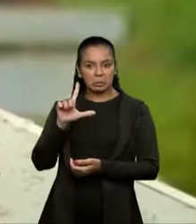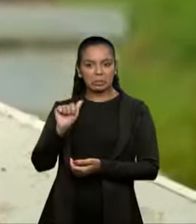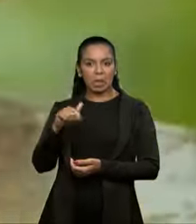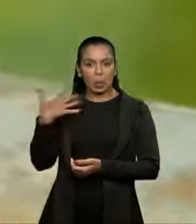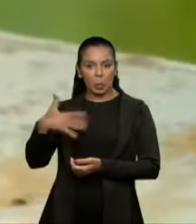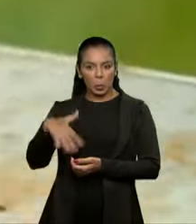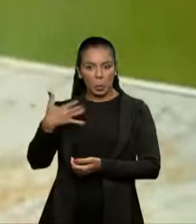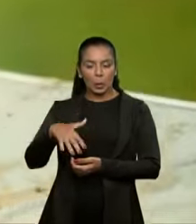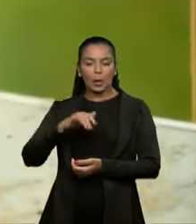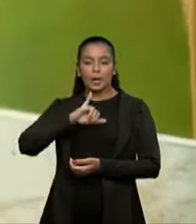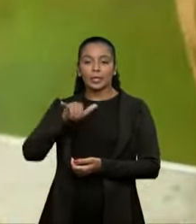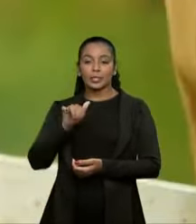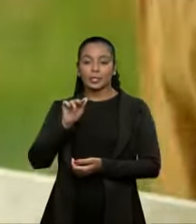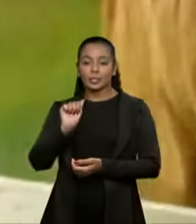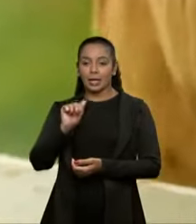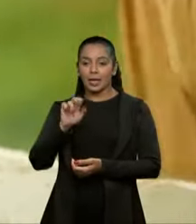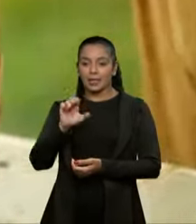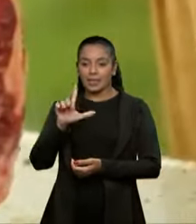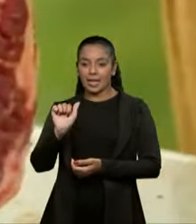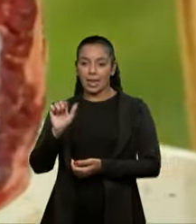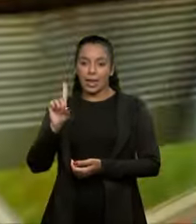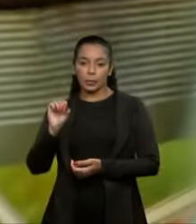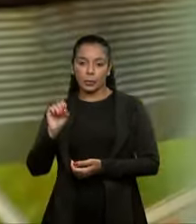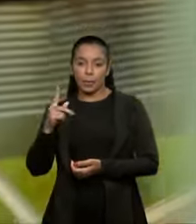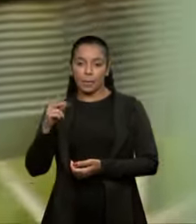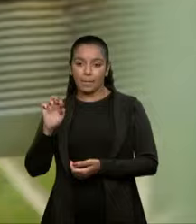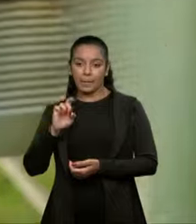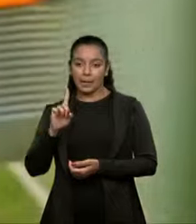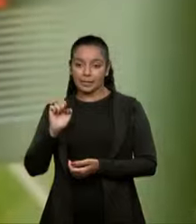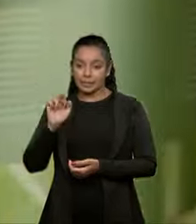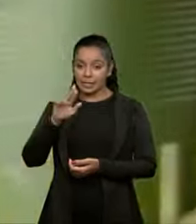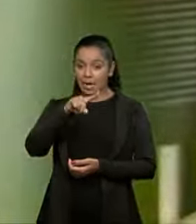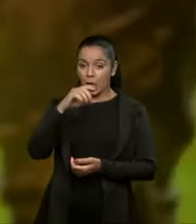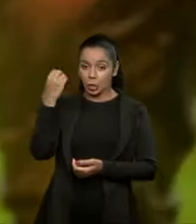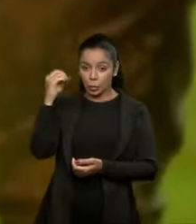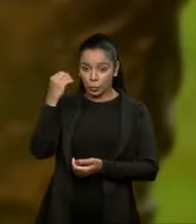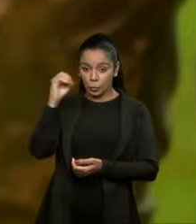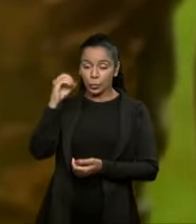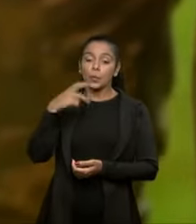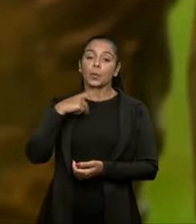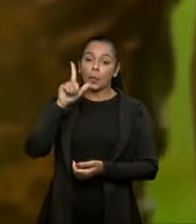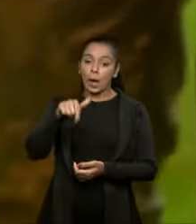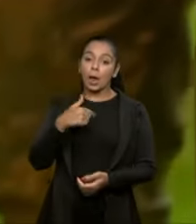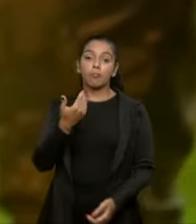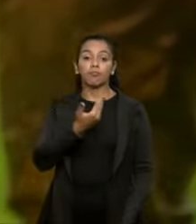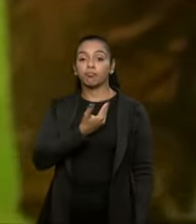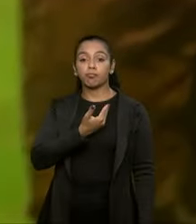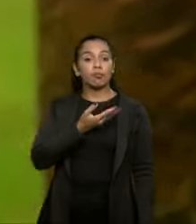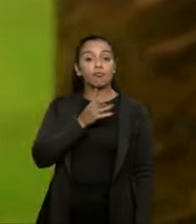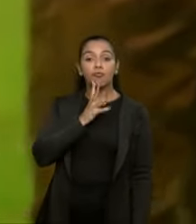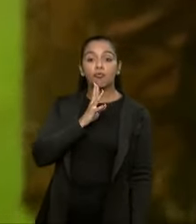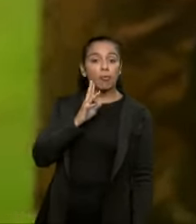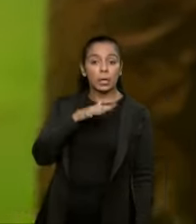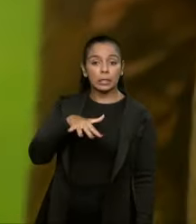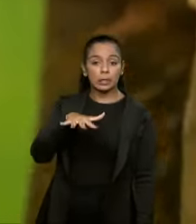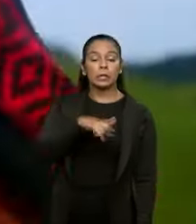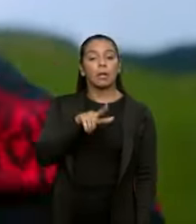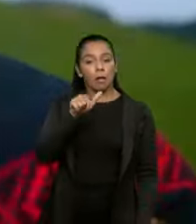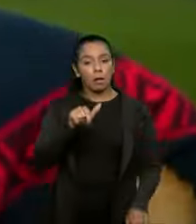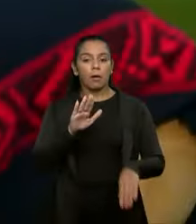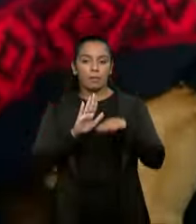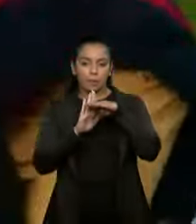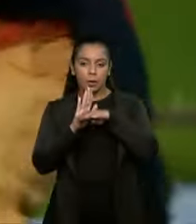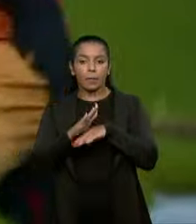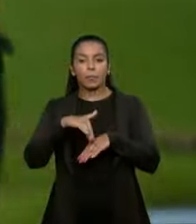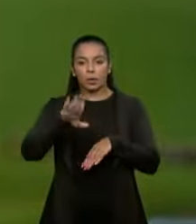traseiro, uma costelona, um costelão de chão. Ai, que isso lindo. É lá no Rio Grande do Sul, esse lugar aí, é fazendo um cara que eu conheci no meio do rolê. Mas esse é o programa, a imagem é o programa. É, esse é mesmo, o que eu vou, né? Pro